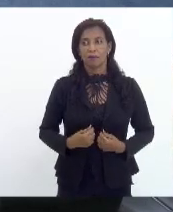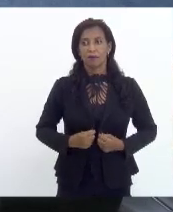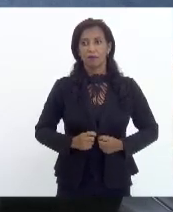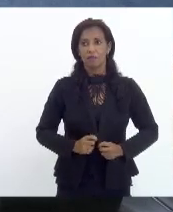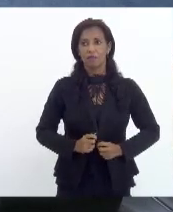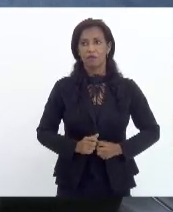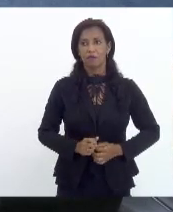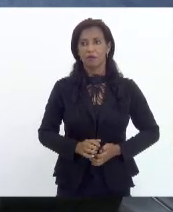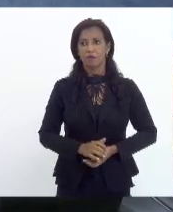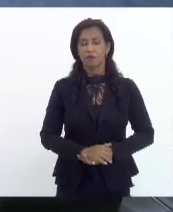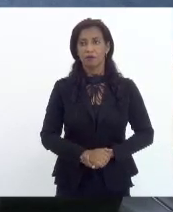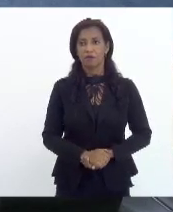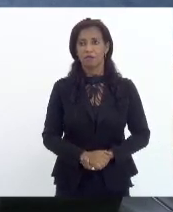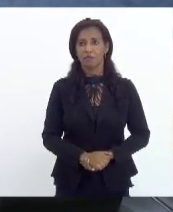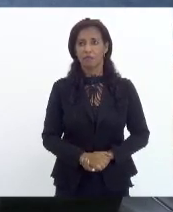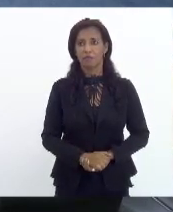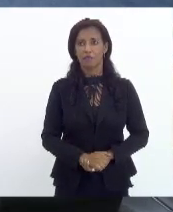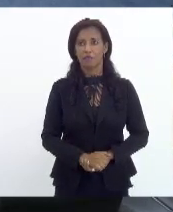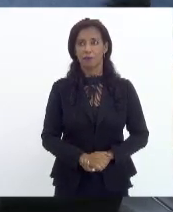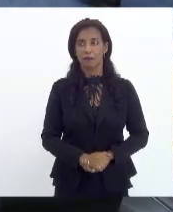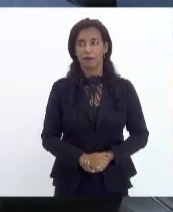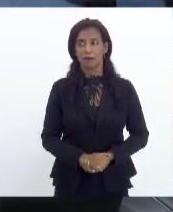e você